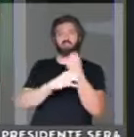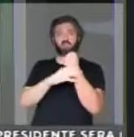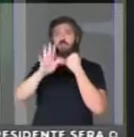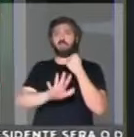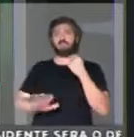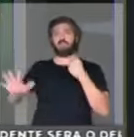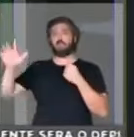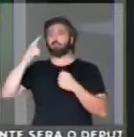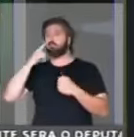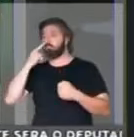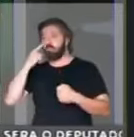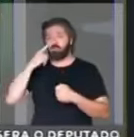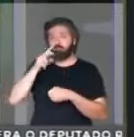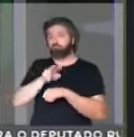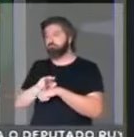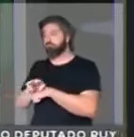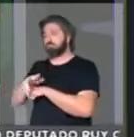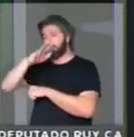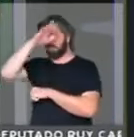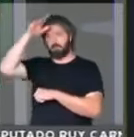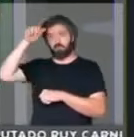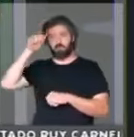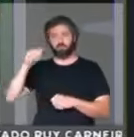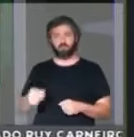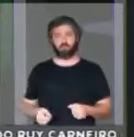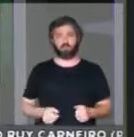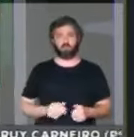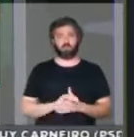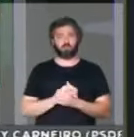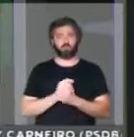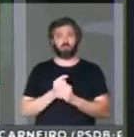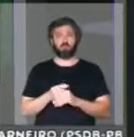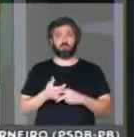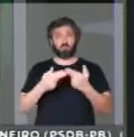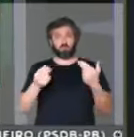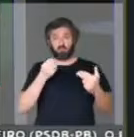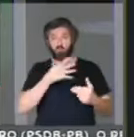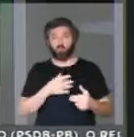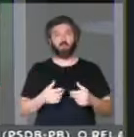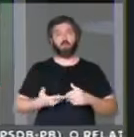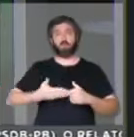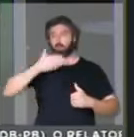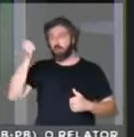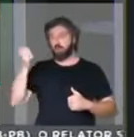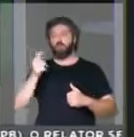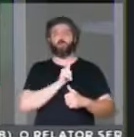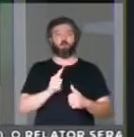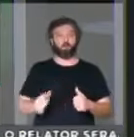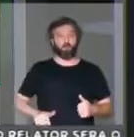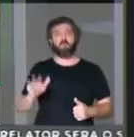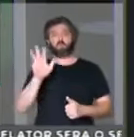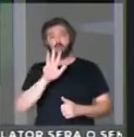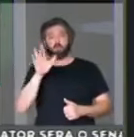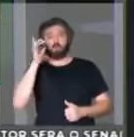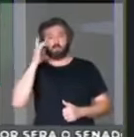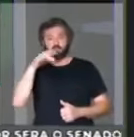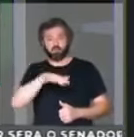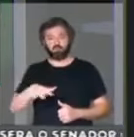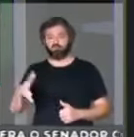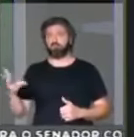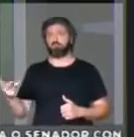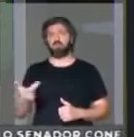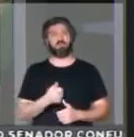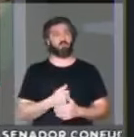para atuar em solo amazônico e as vantagens e as melhorias do governo do lula e da dilma nessa área foram